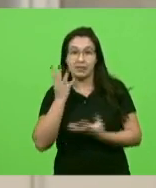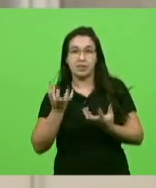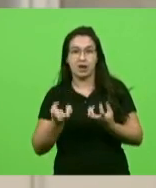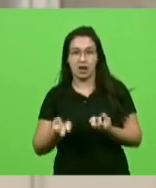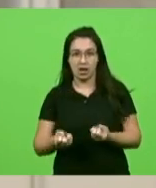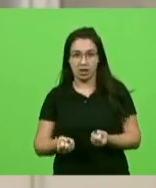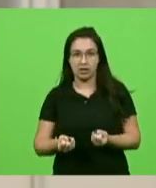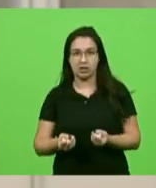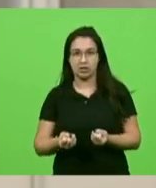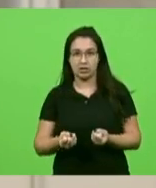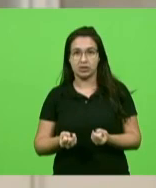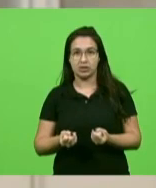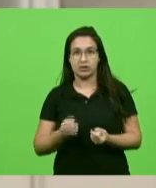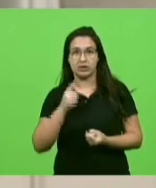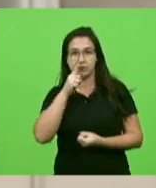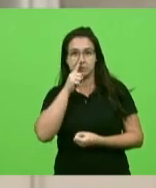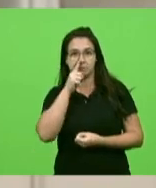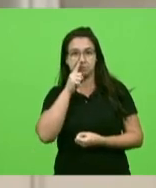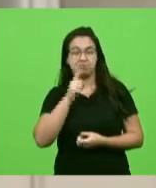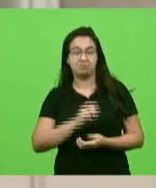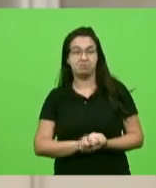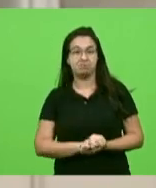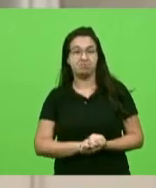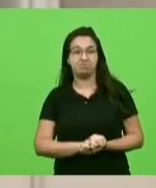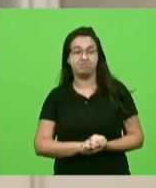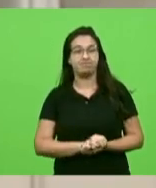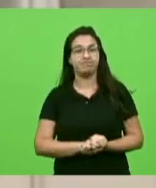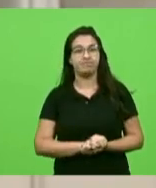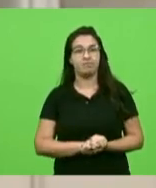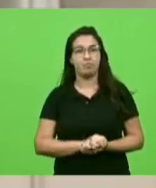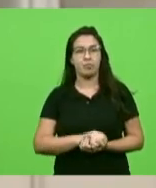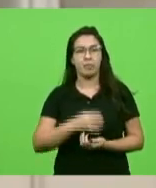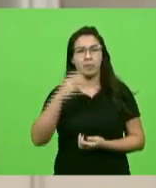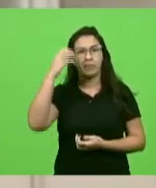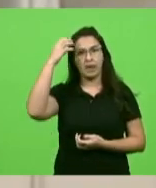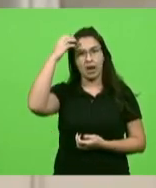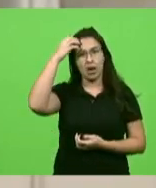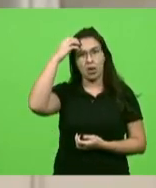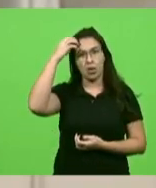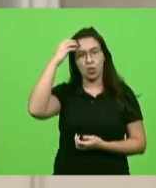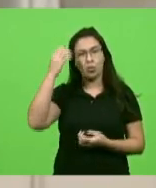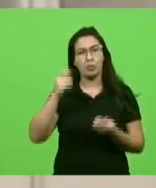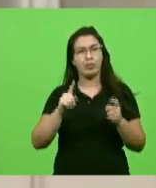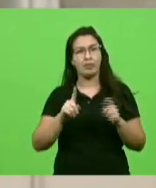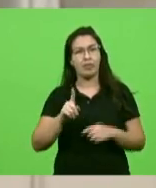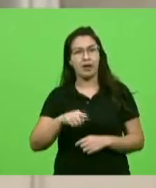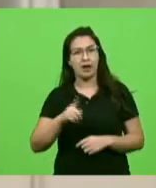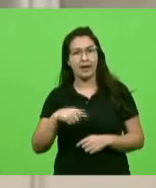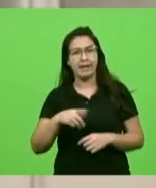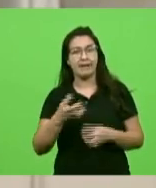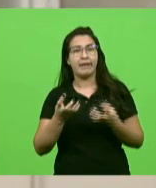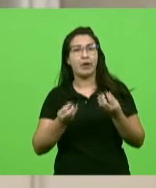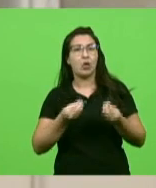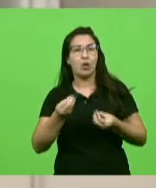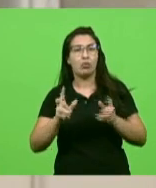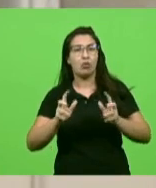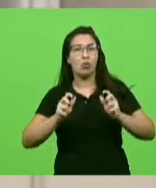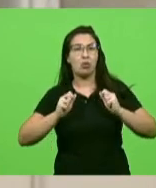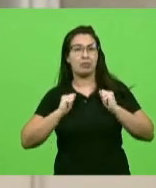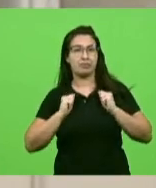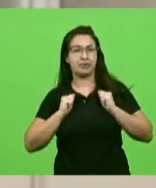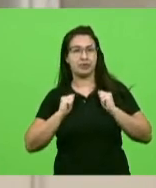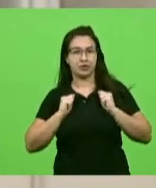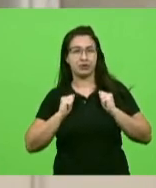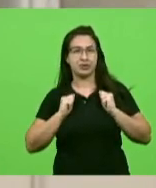produzir e o dolo na omissão imprópria está representado na vontade de omitir se